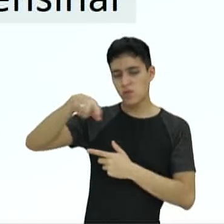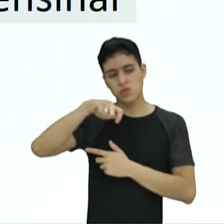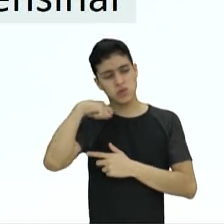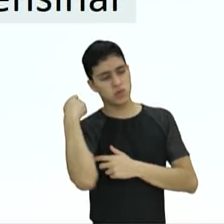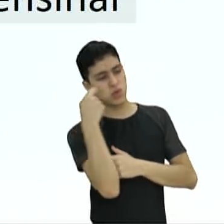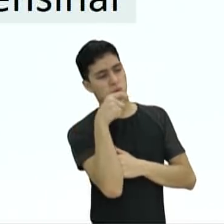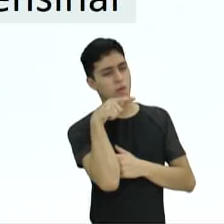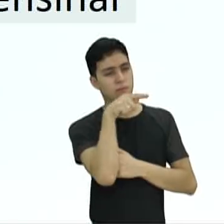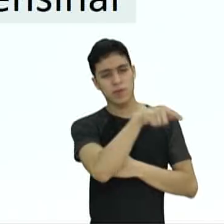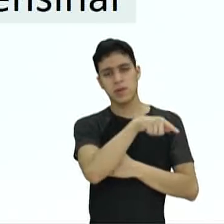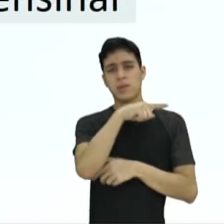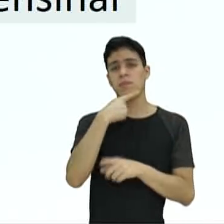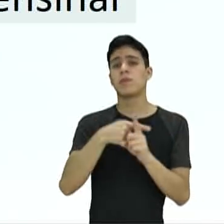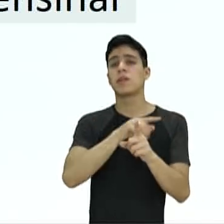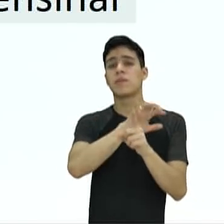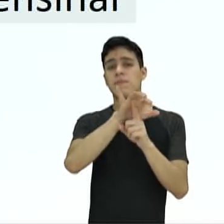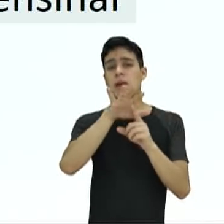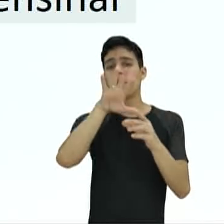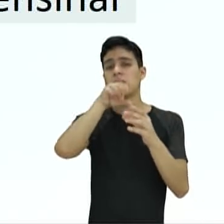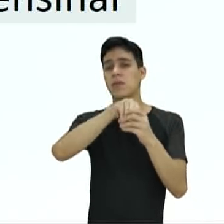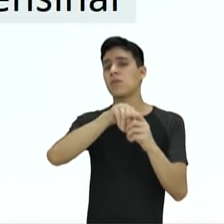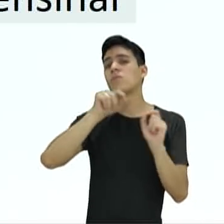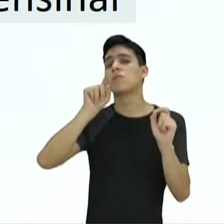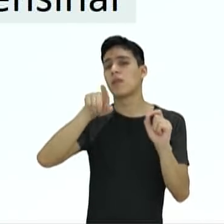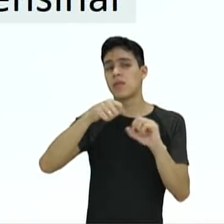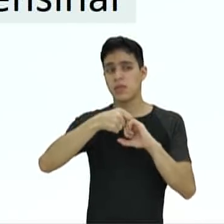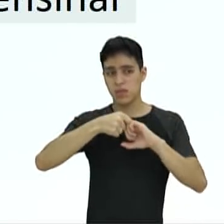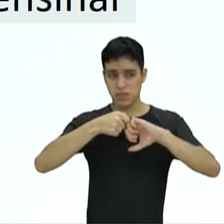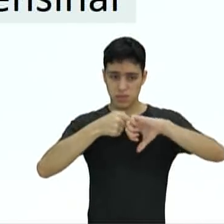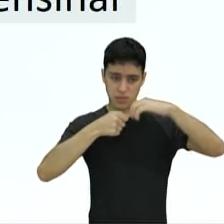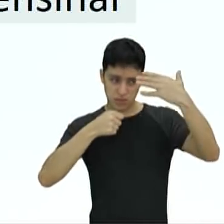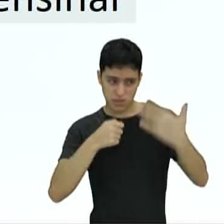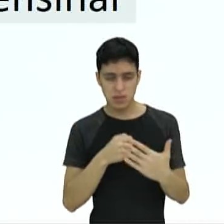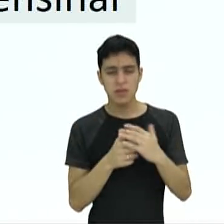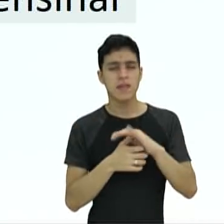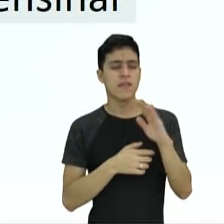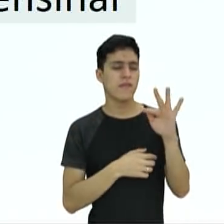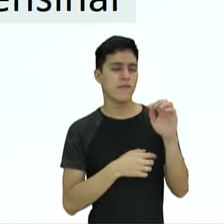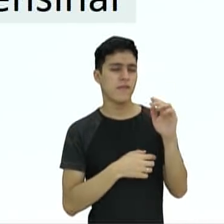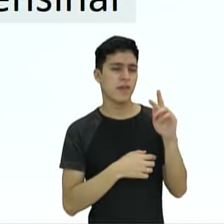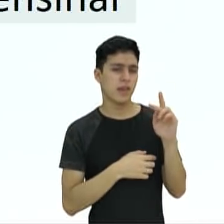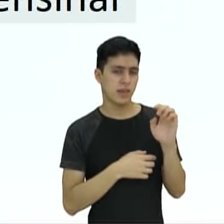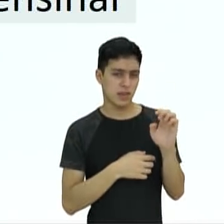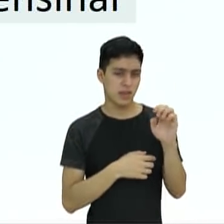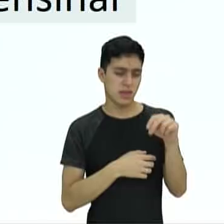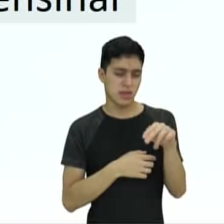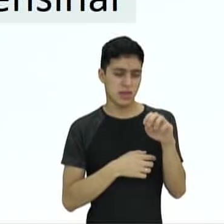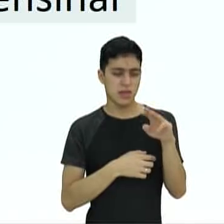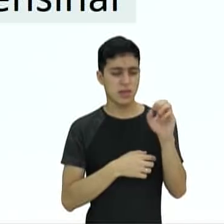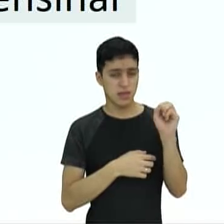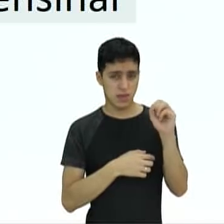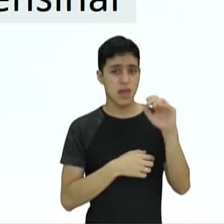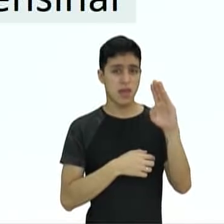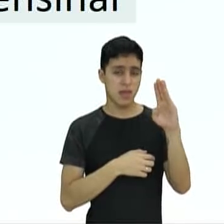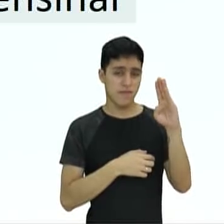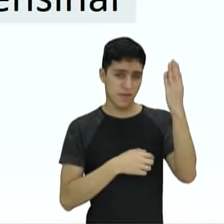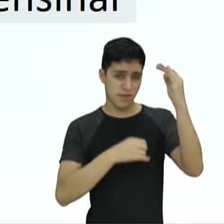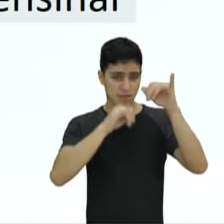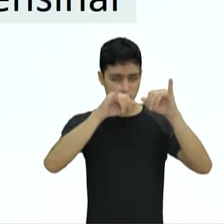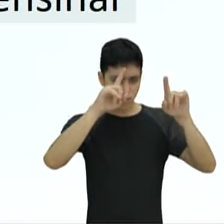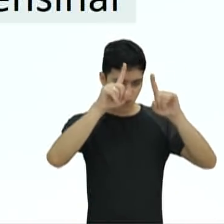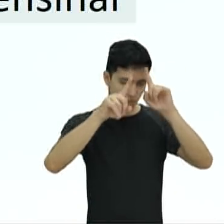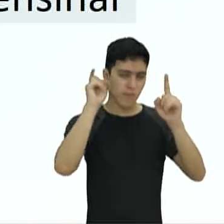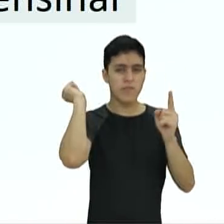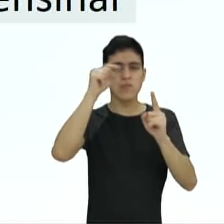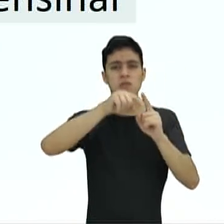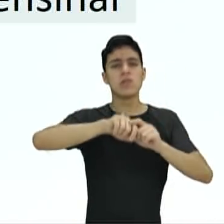seu possível impacto na democracia. As fake news, notícias inventadas, geralmente com o objetivo de viralizar na internet